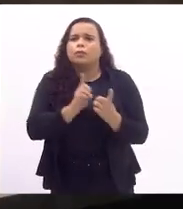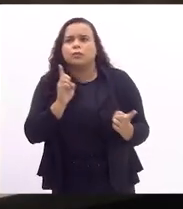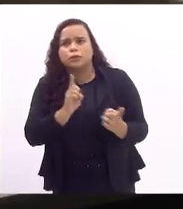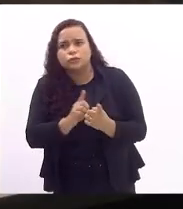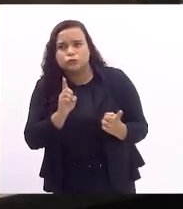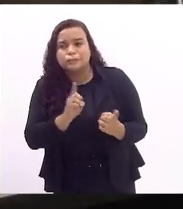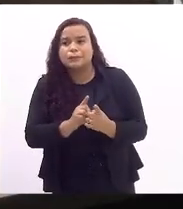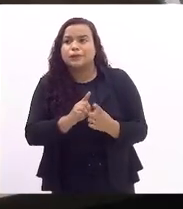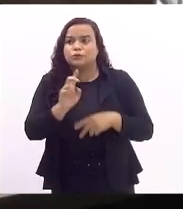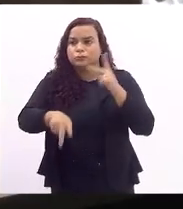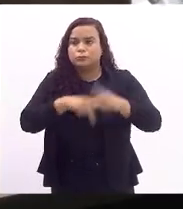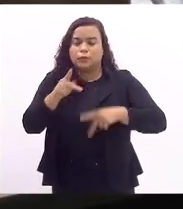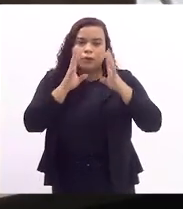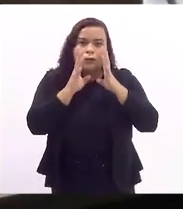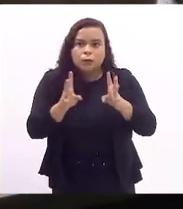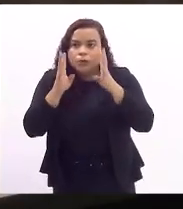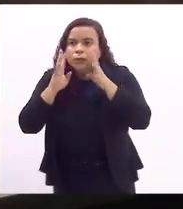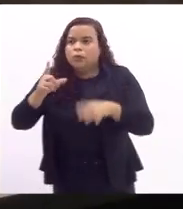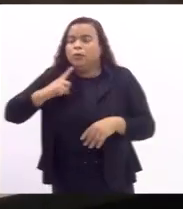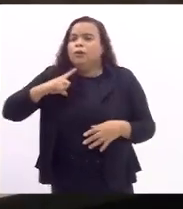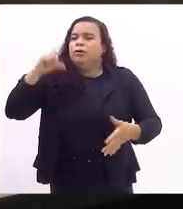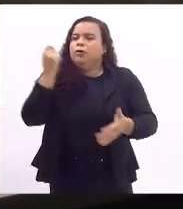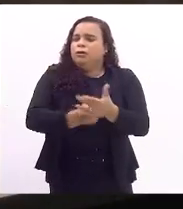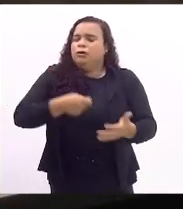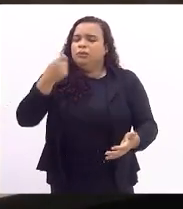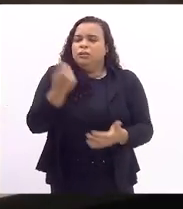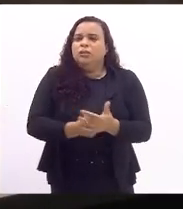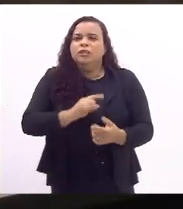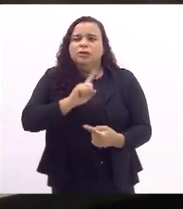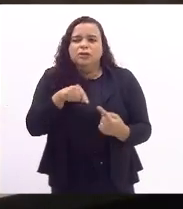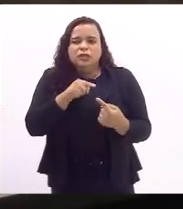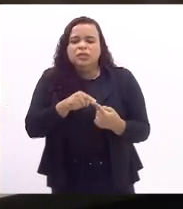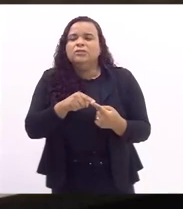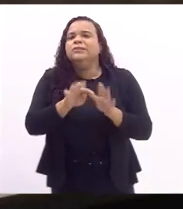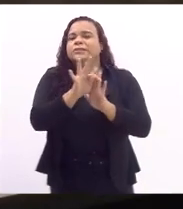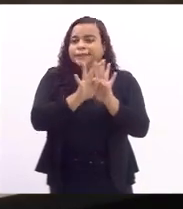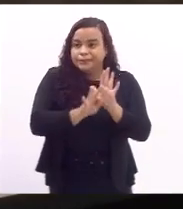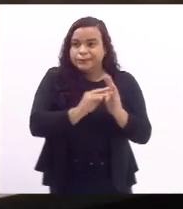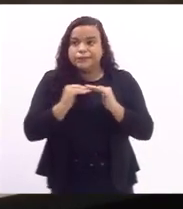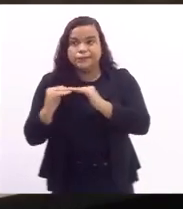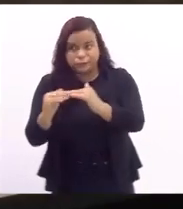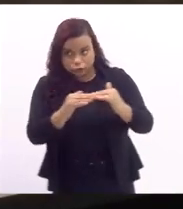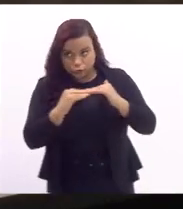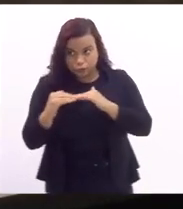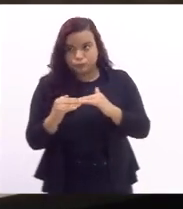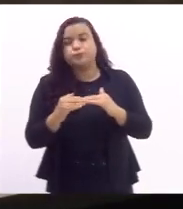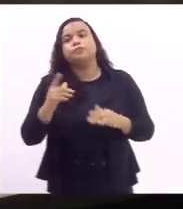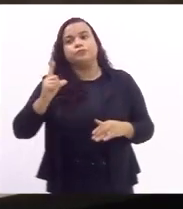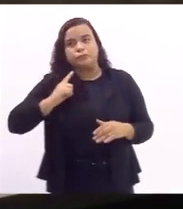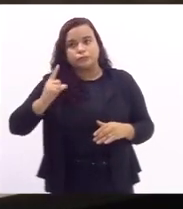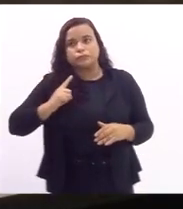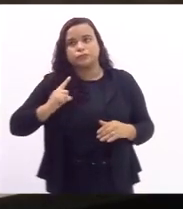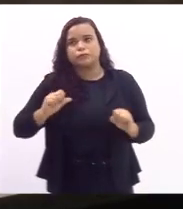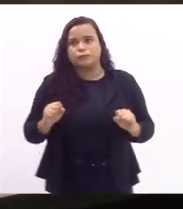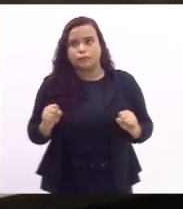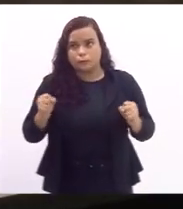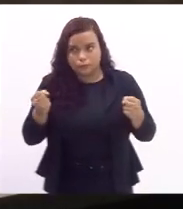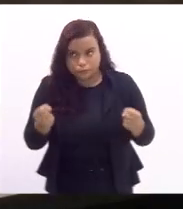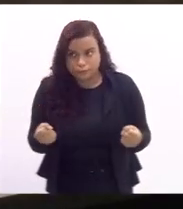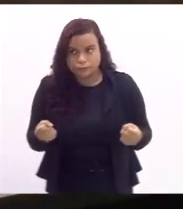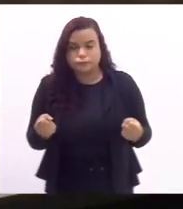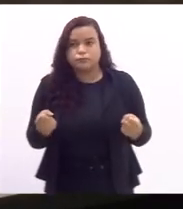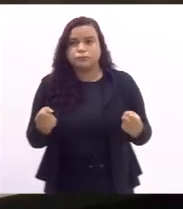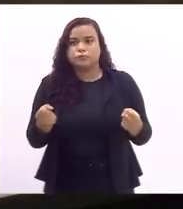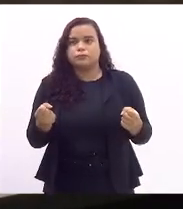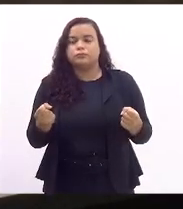à população lutamos aqui com afinco para um texto de consenso que buscasse aqui